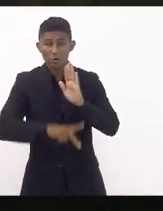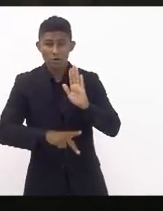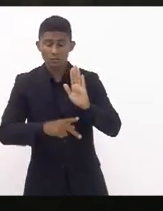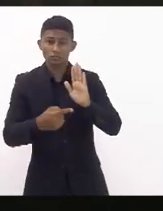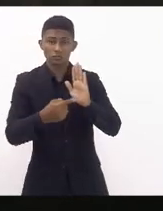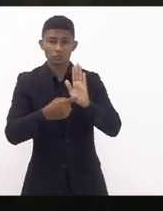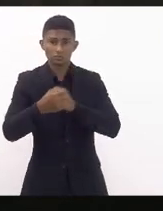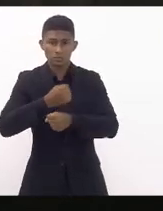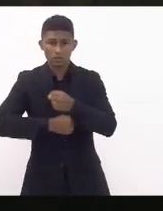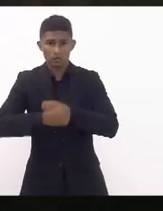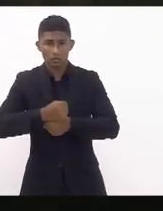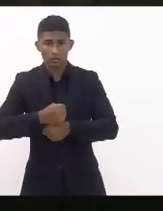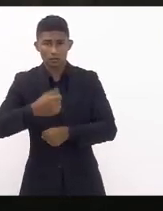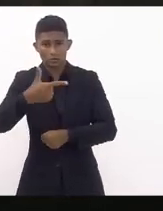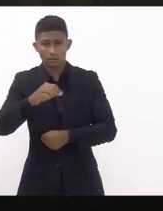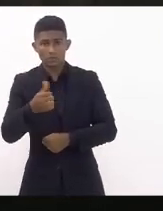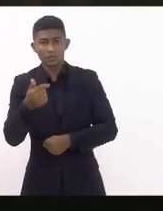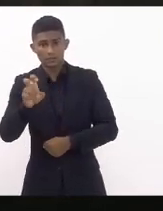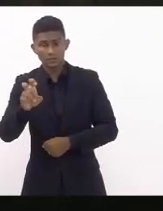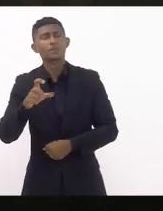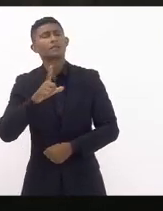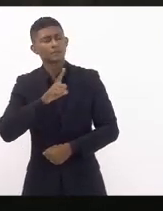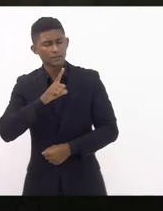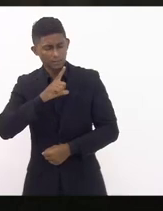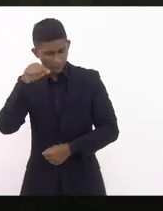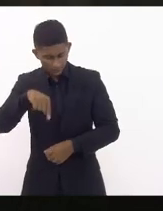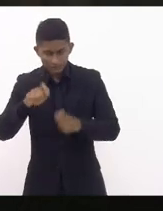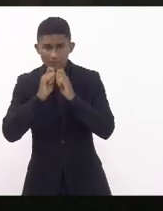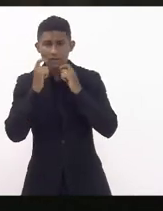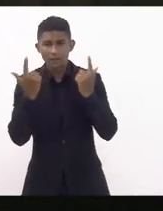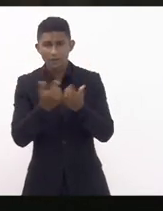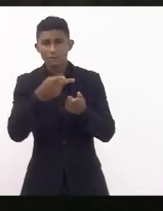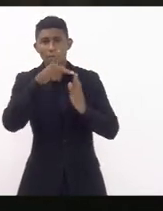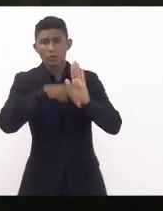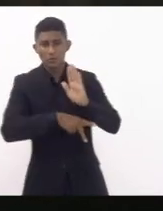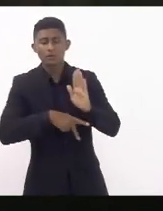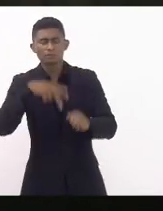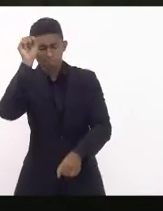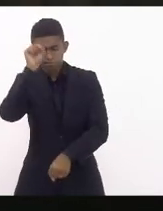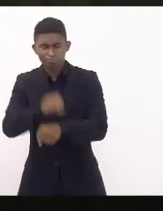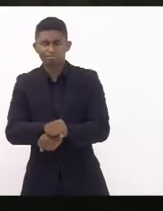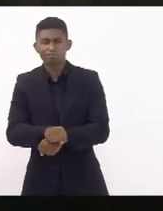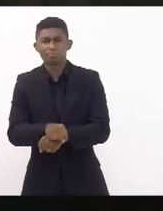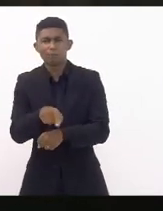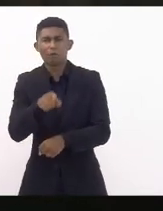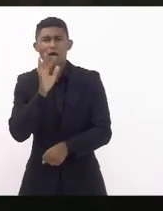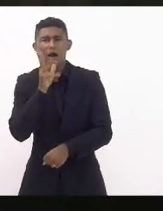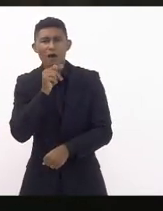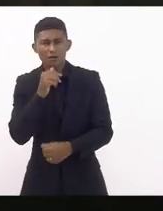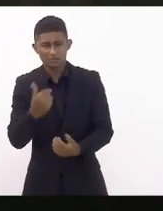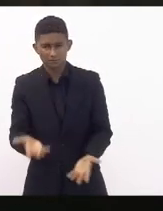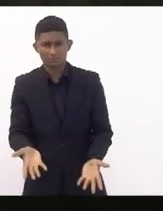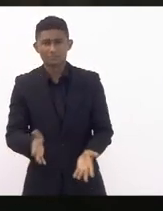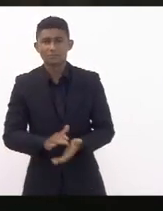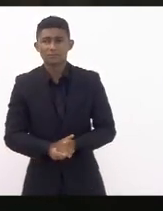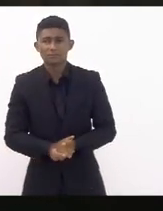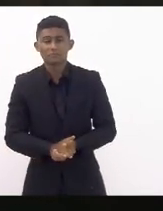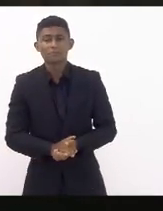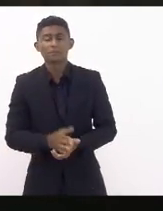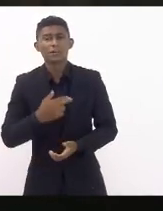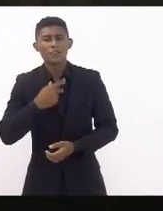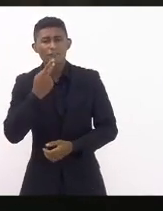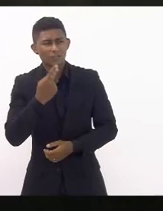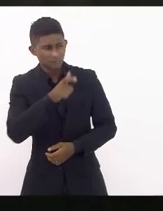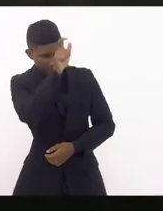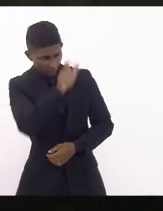2015. E tem projetos aqui dentro da casa que ficam parados, sim. E aí, presidente, ninguém está falando de